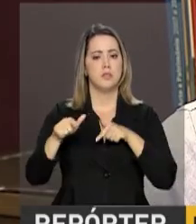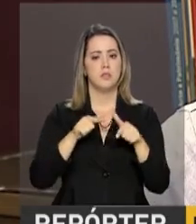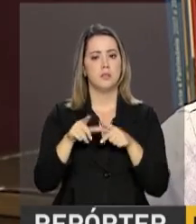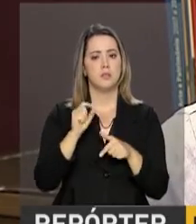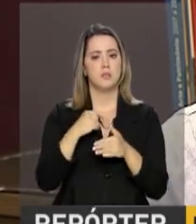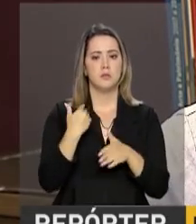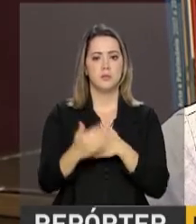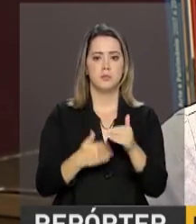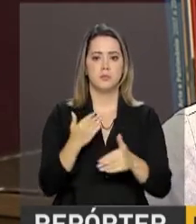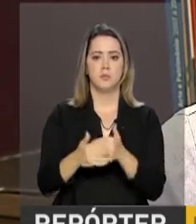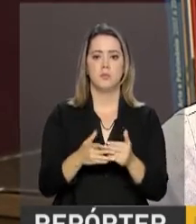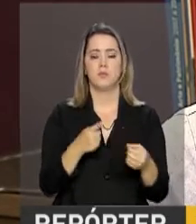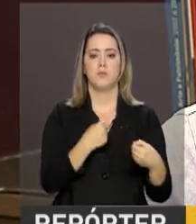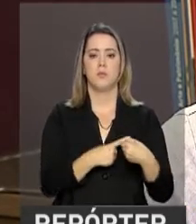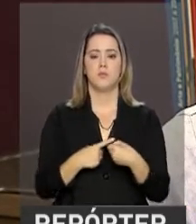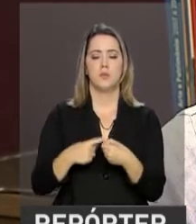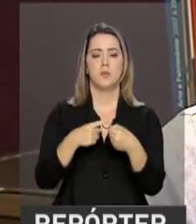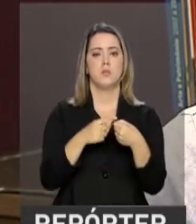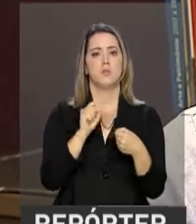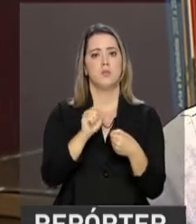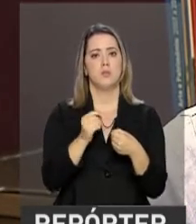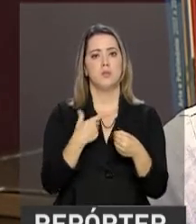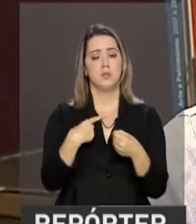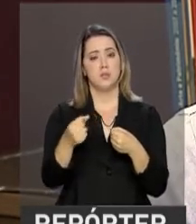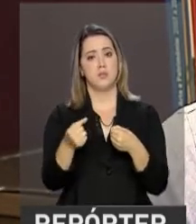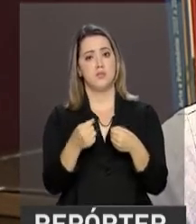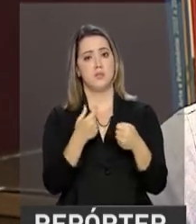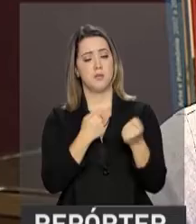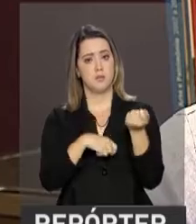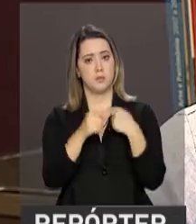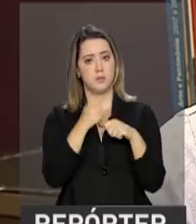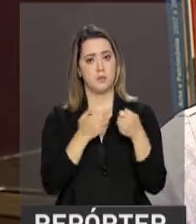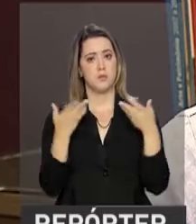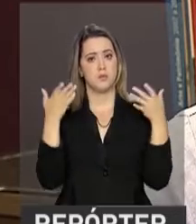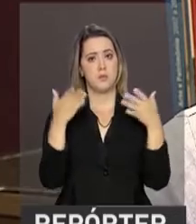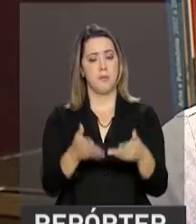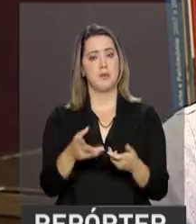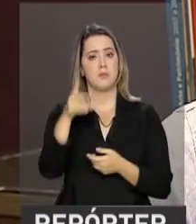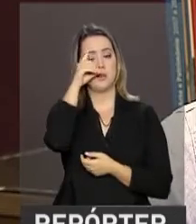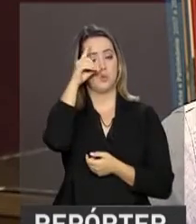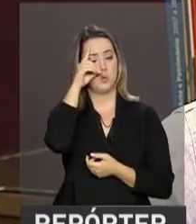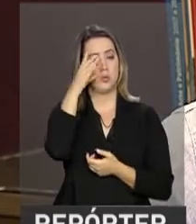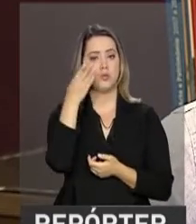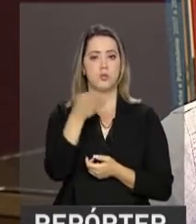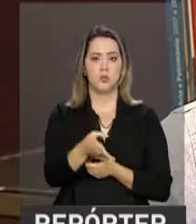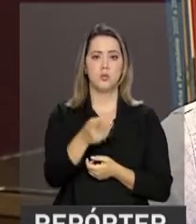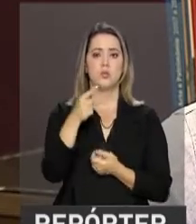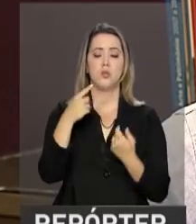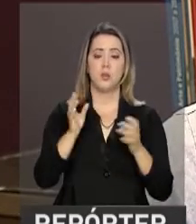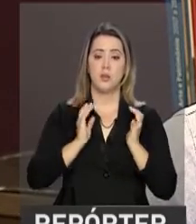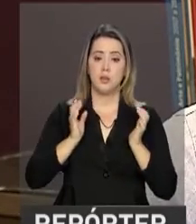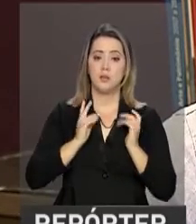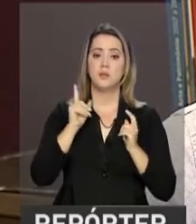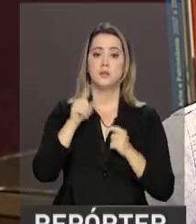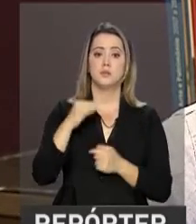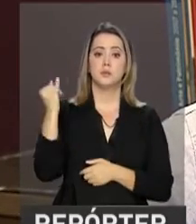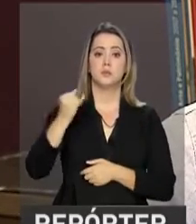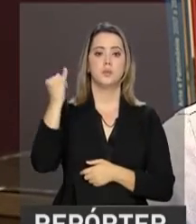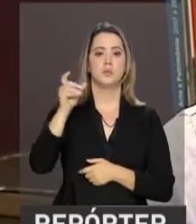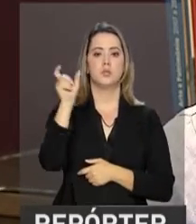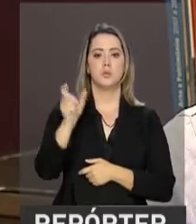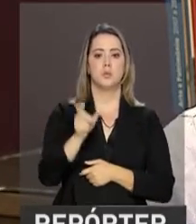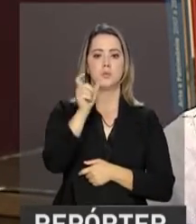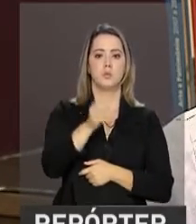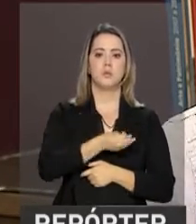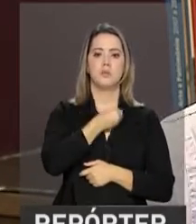desenvolver essas cidades de dar saídas econômicas de participar do cotidiano fazer com que o patrimônio seja importante primeiro para as